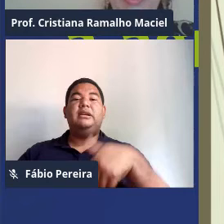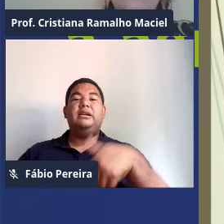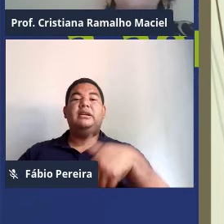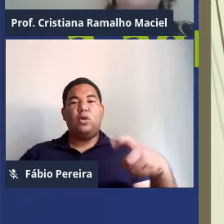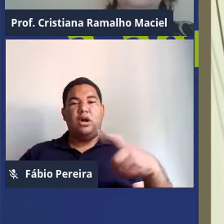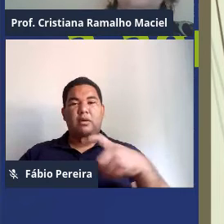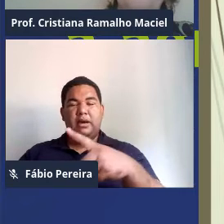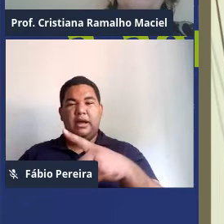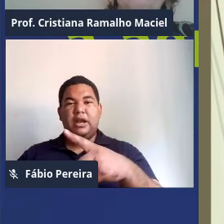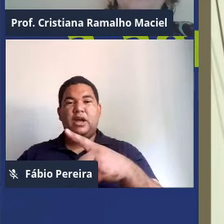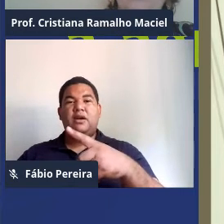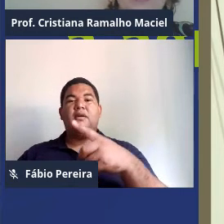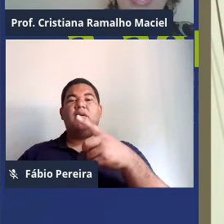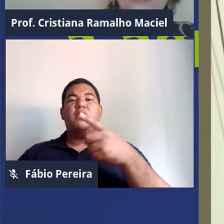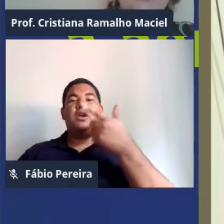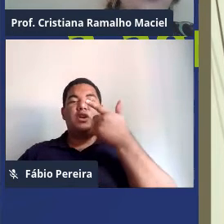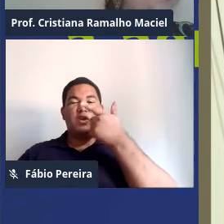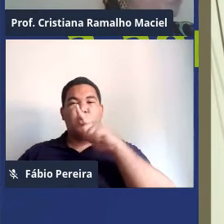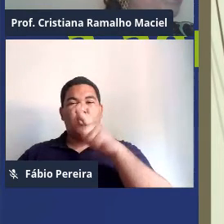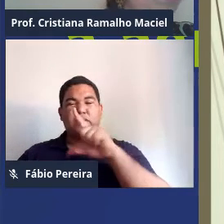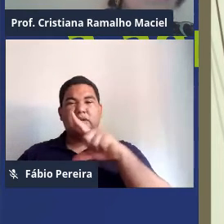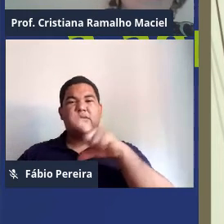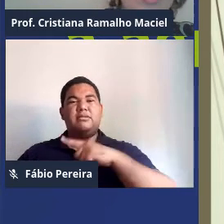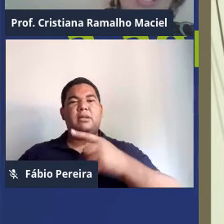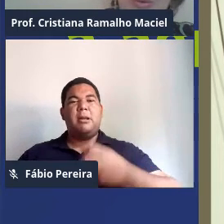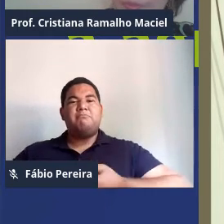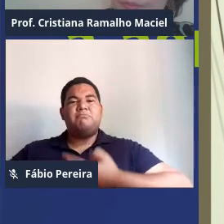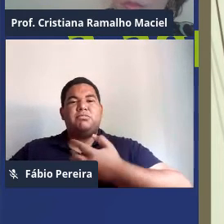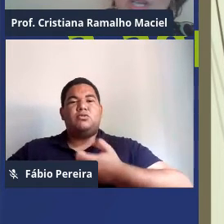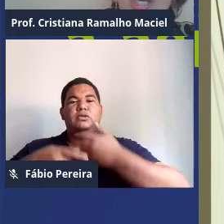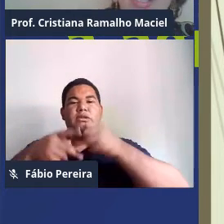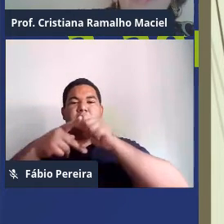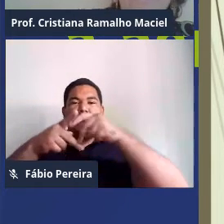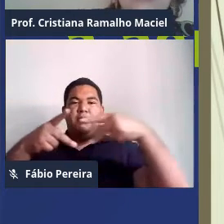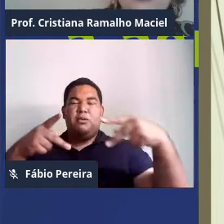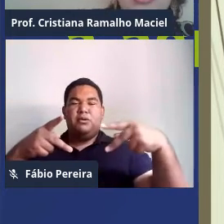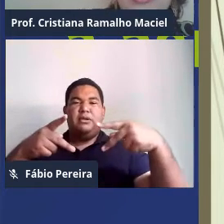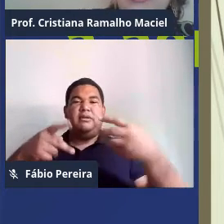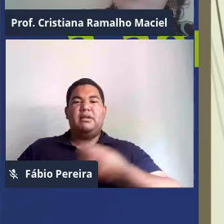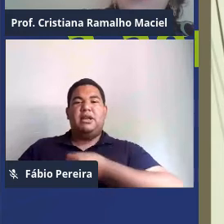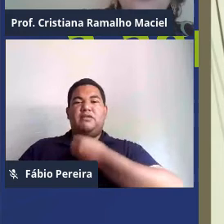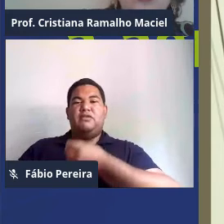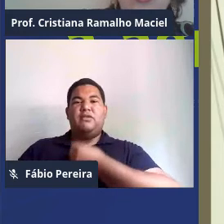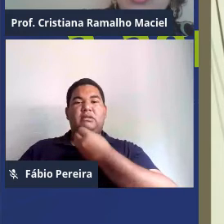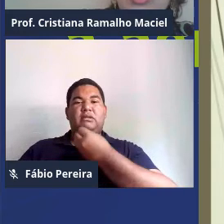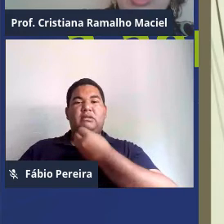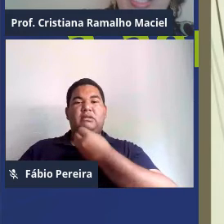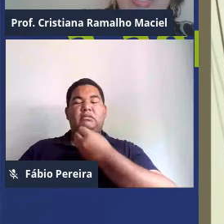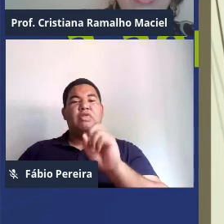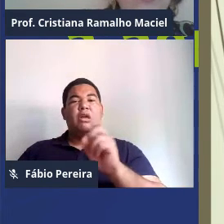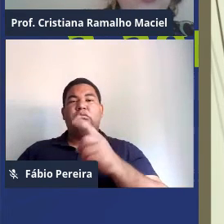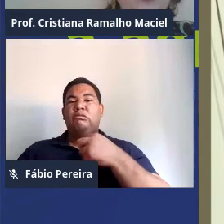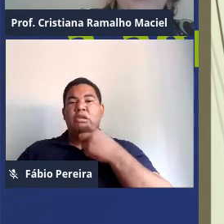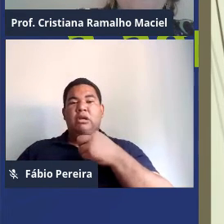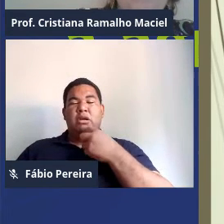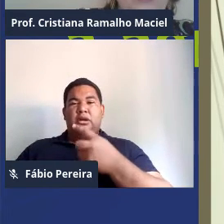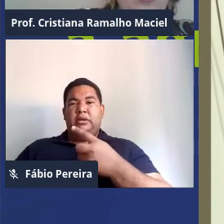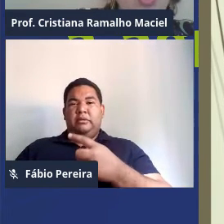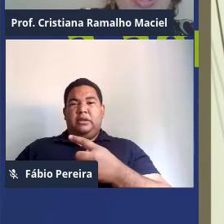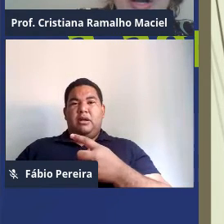essa proteína e de sobreviver ao cádmio? Não. baixíssimas doses de